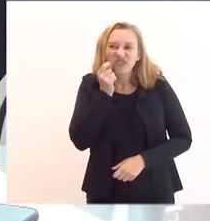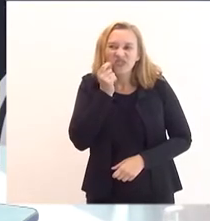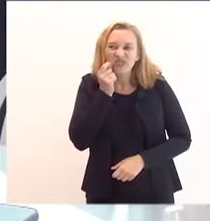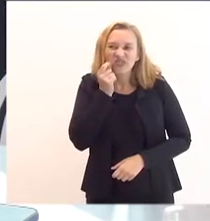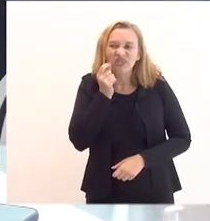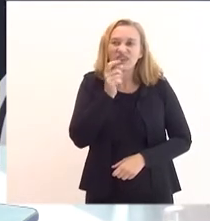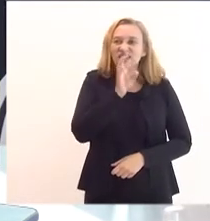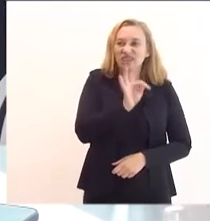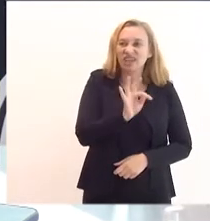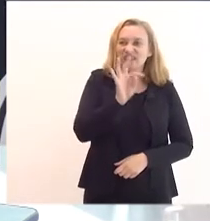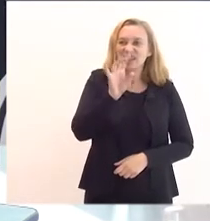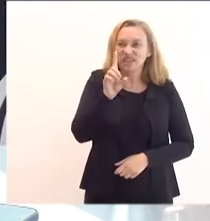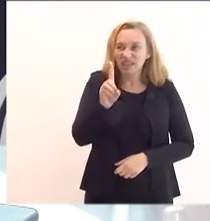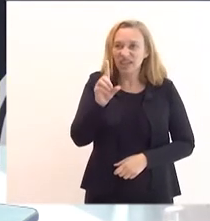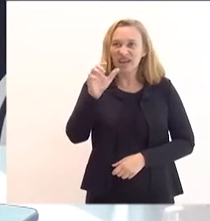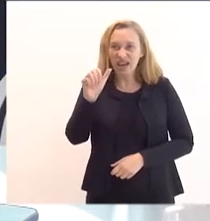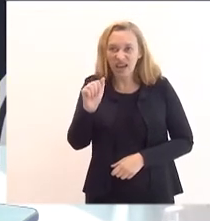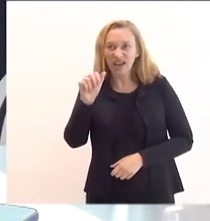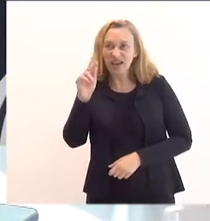TDAH.